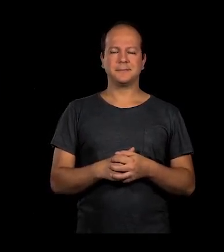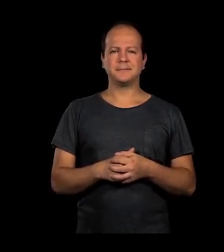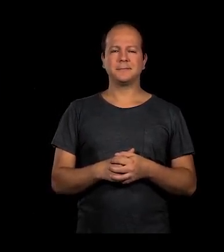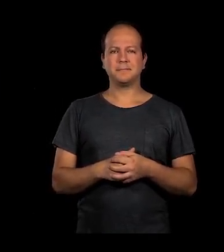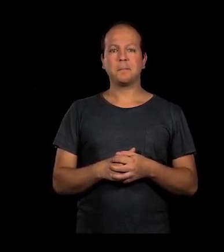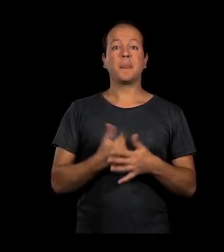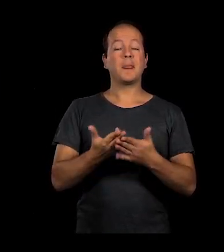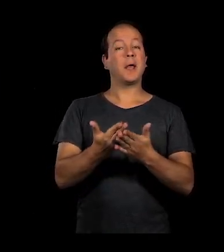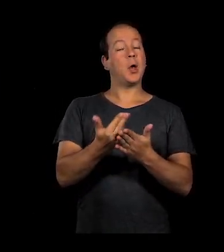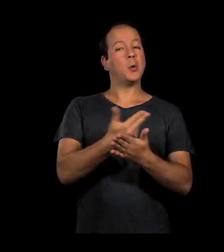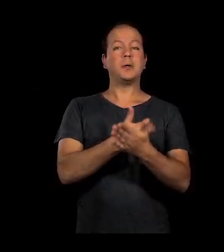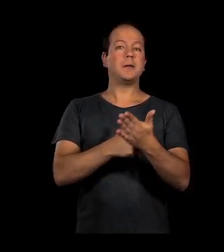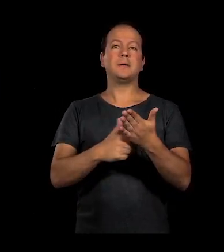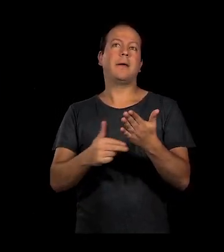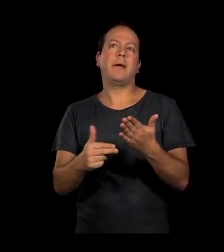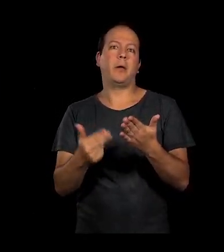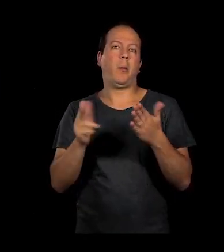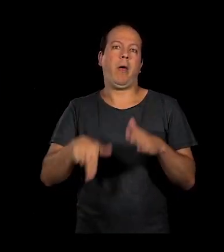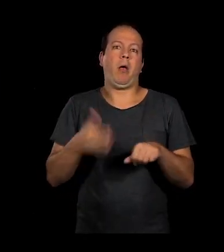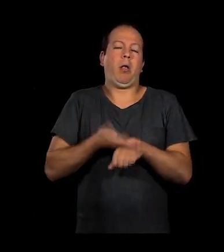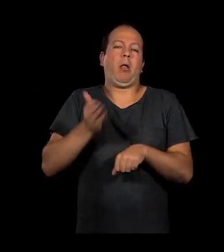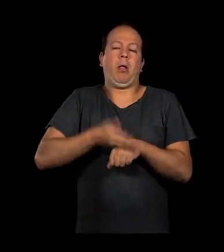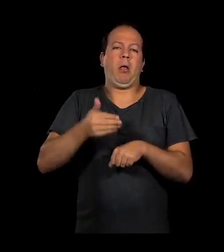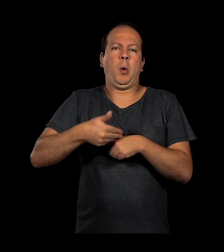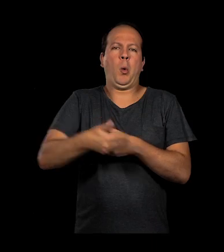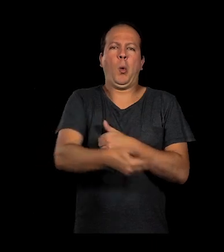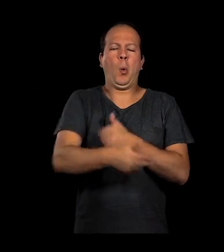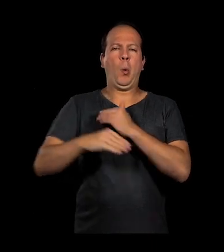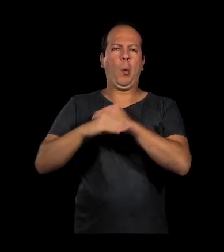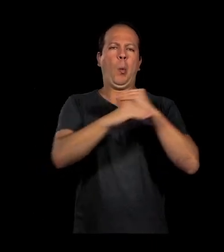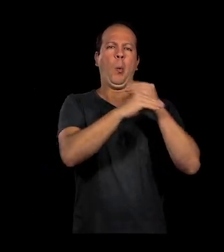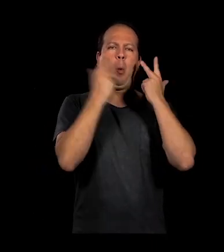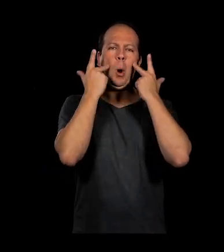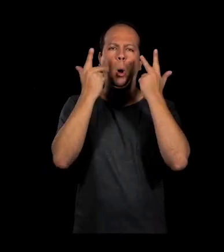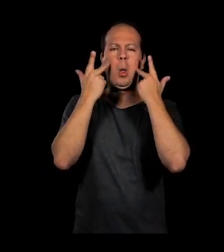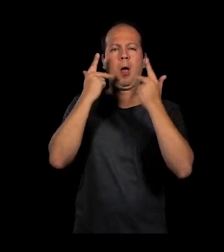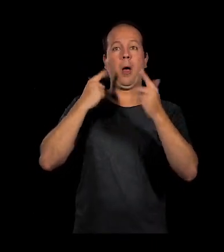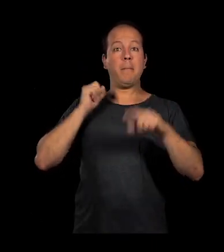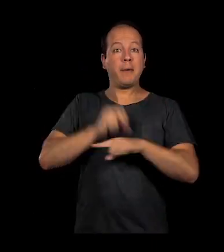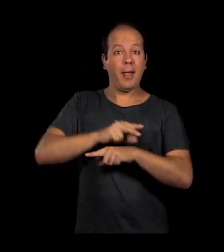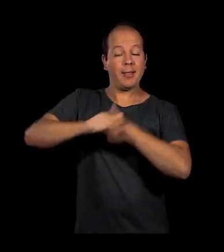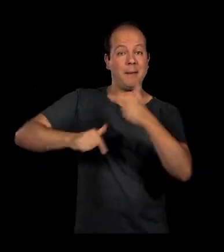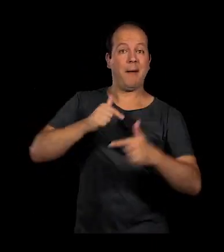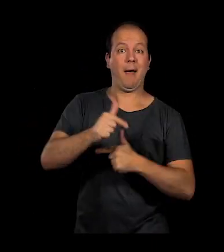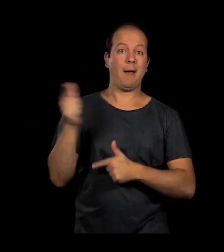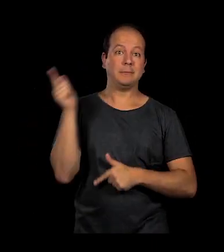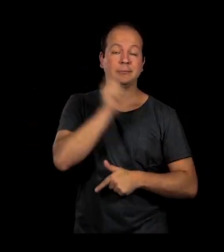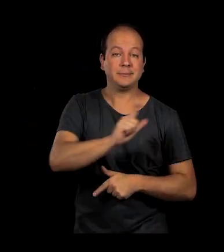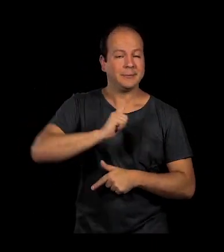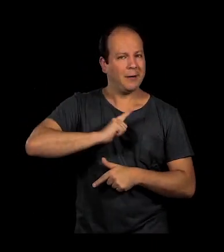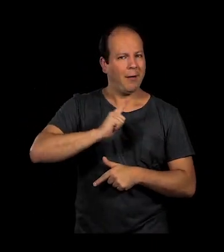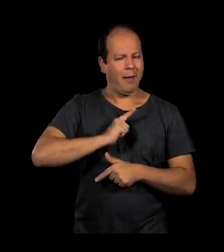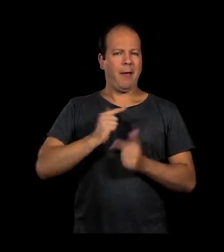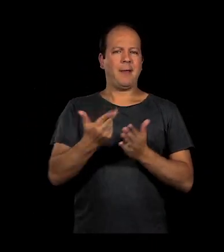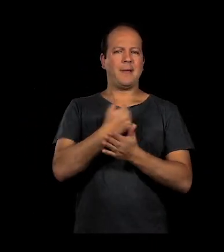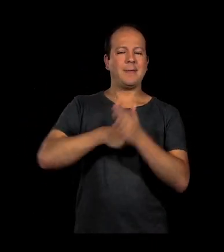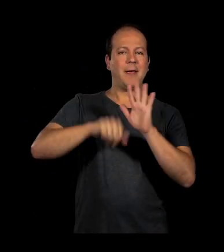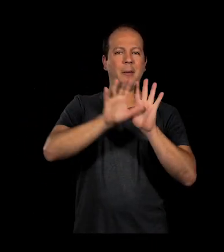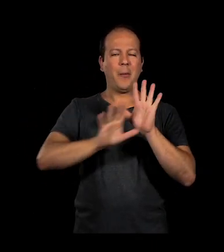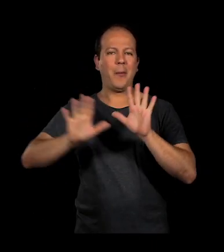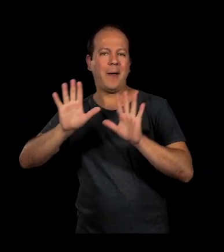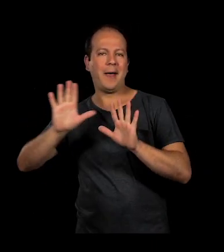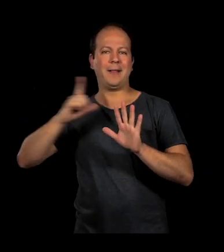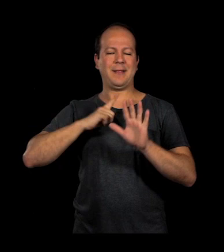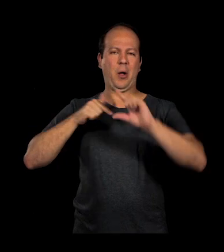desenho não é uma coisa legal é uma atividade formal há sempre vai ter um emprego vai ter um desenho animado padrinhos também